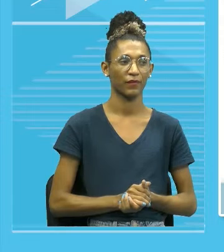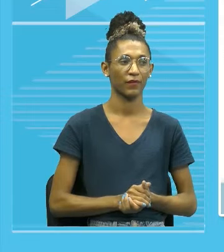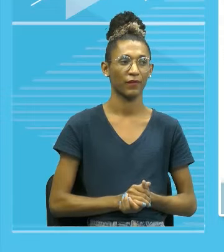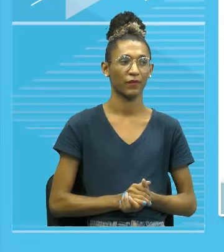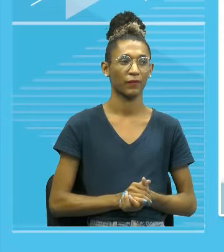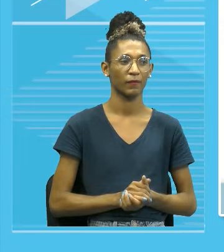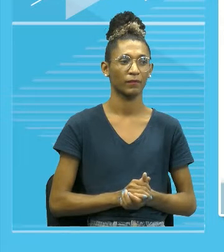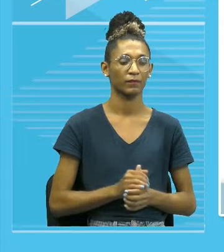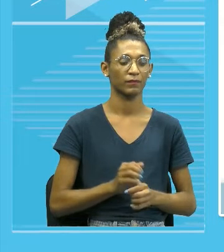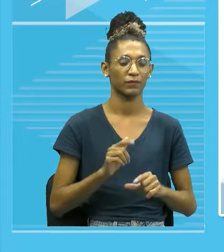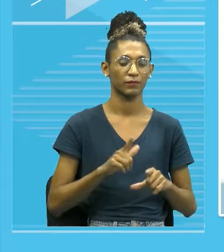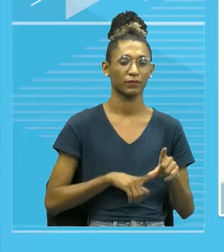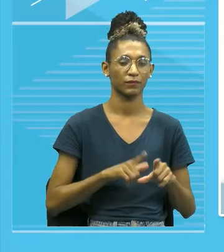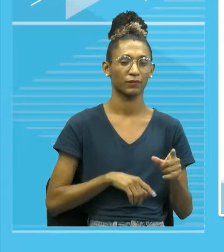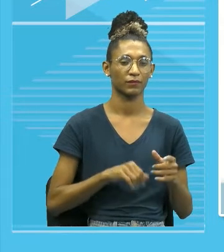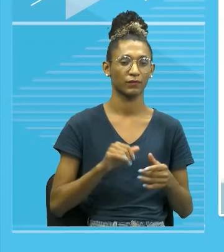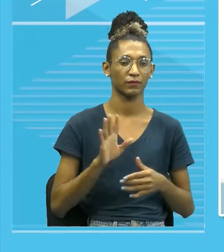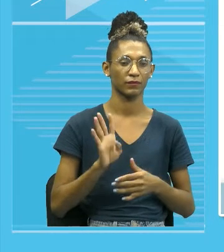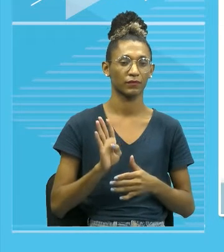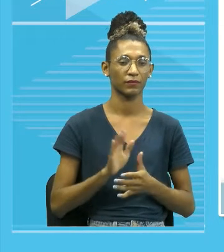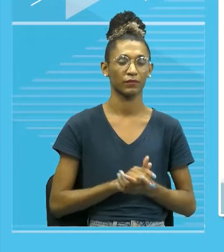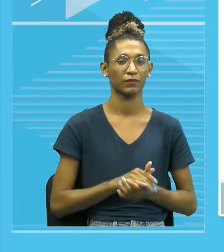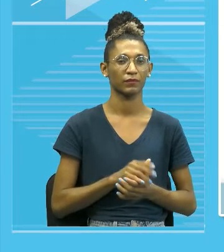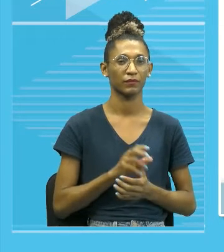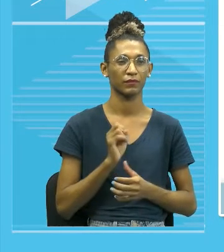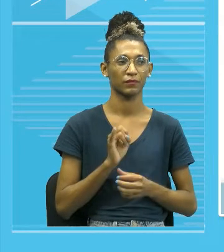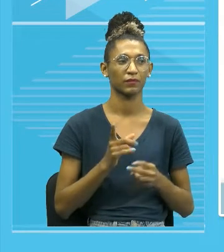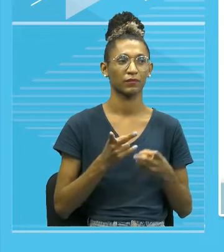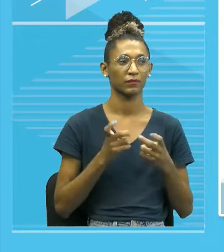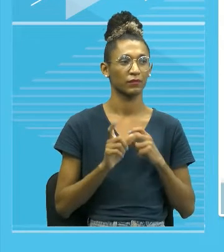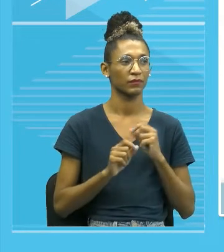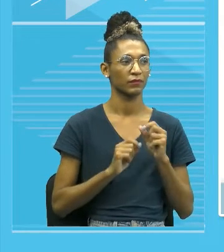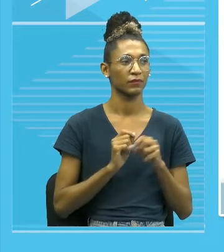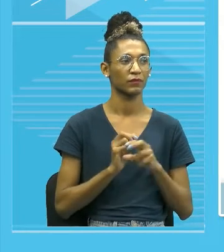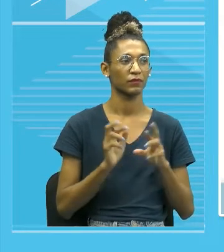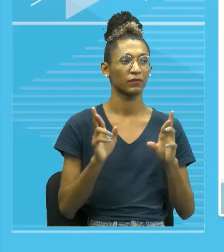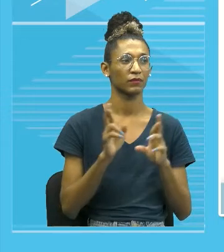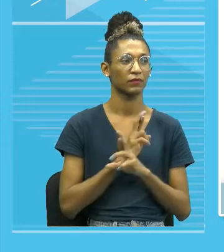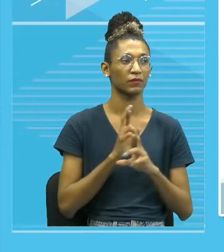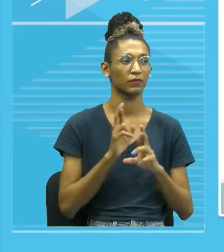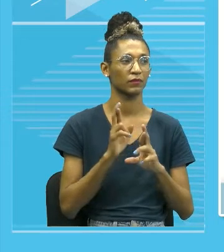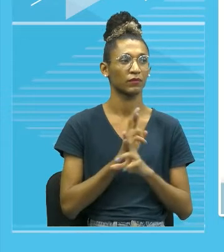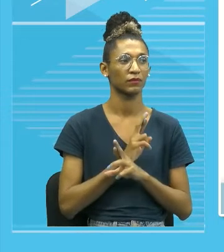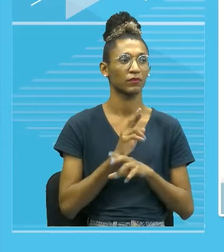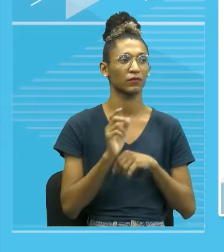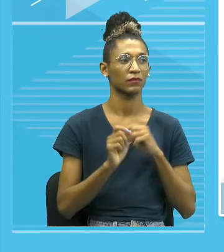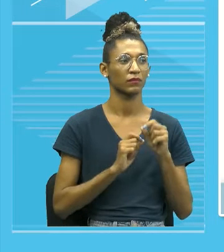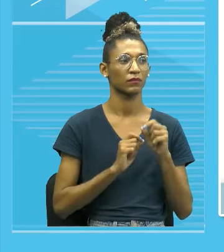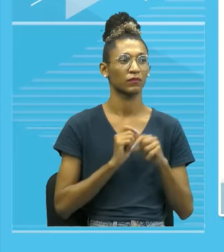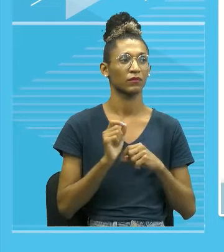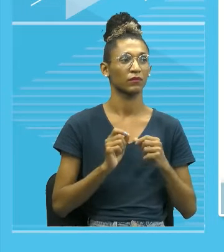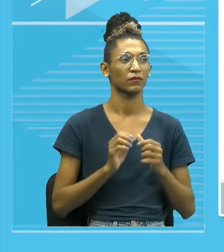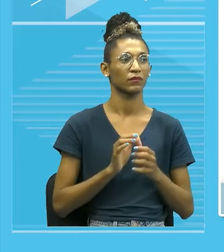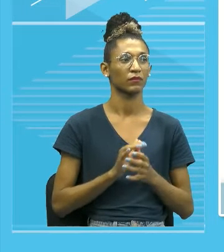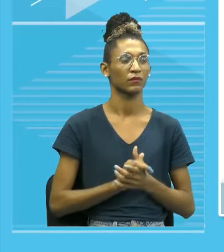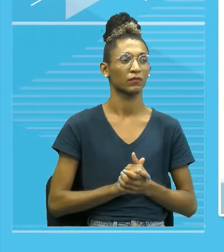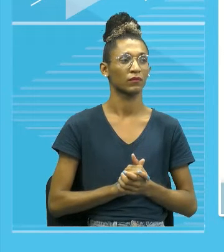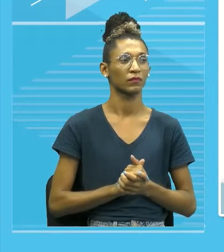letra b se observa uma estreita relação entre as atitudes discriminatórias